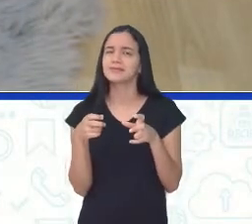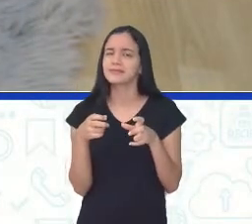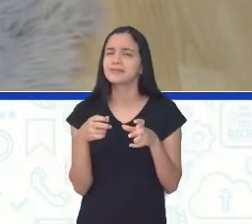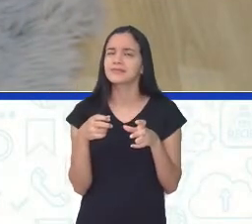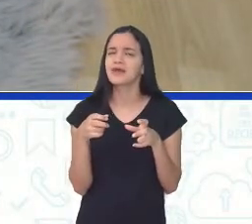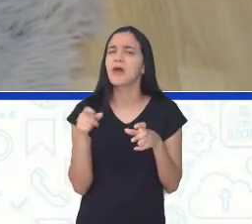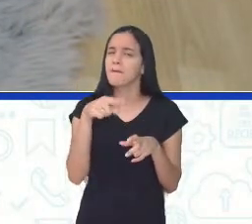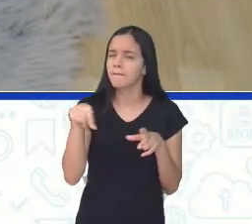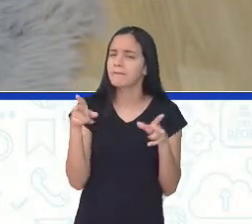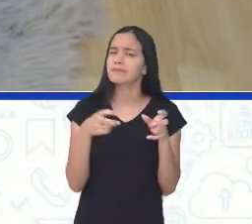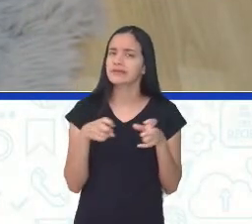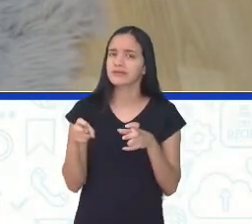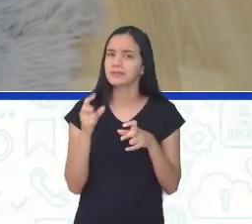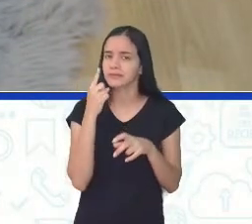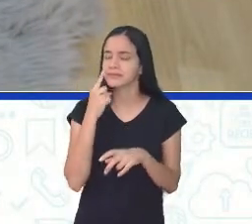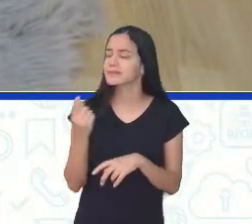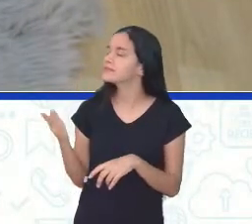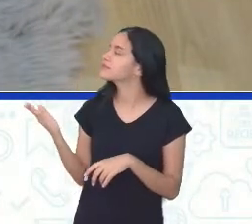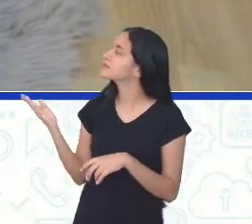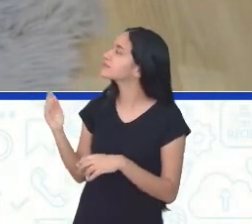Percebam.